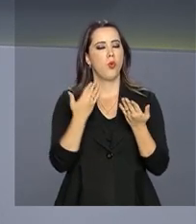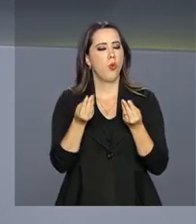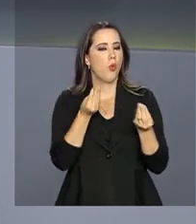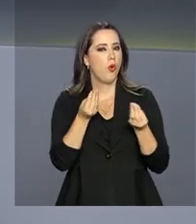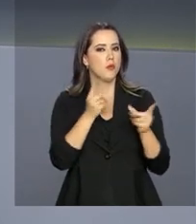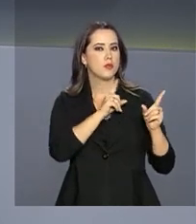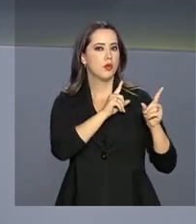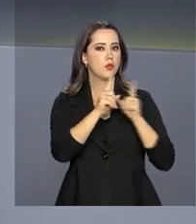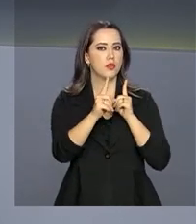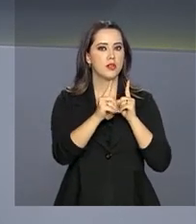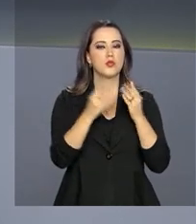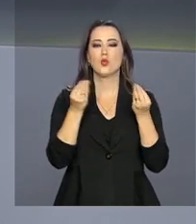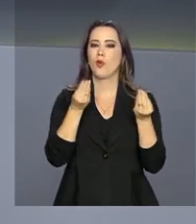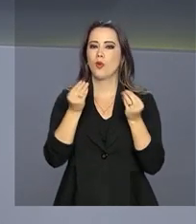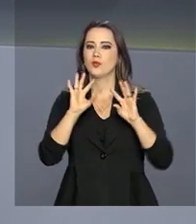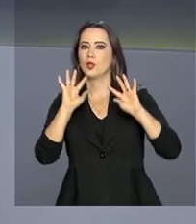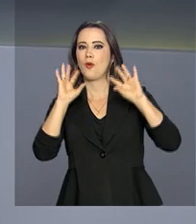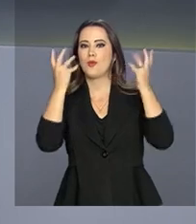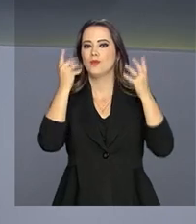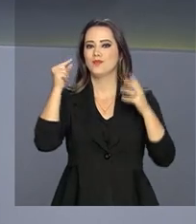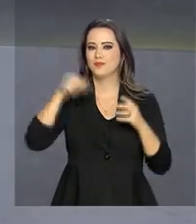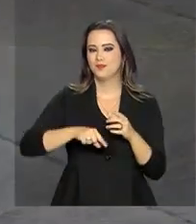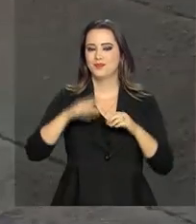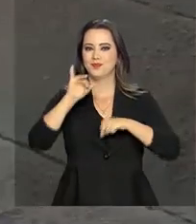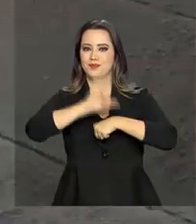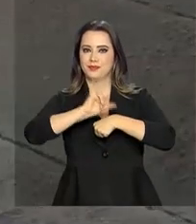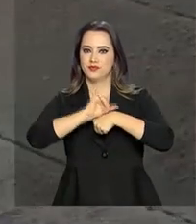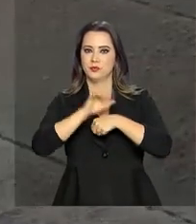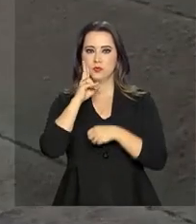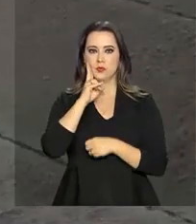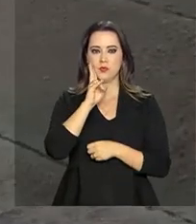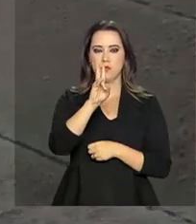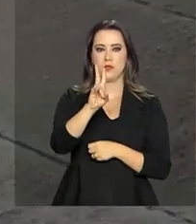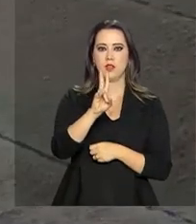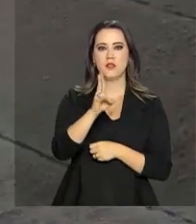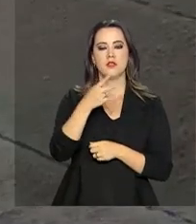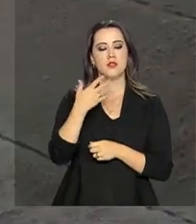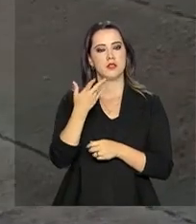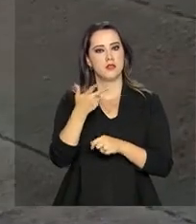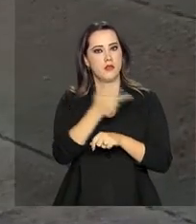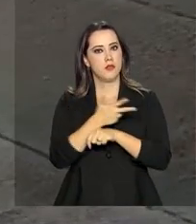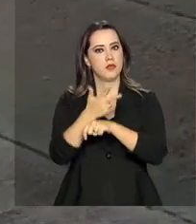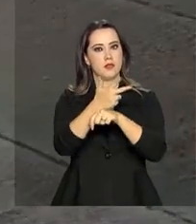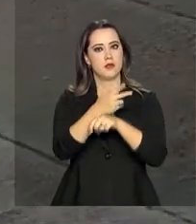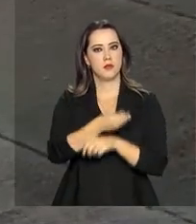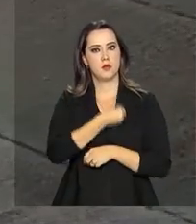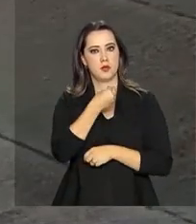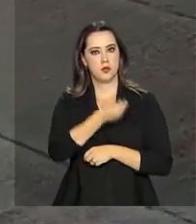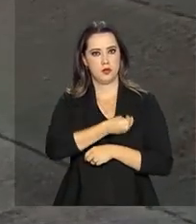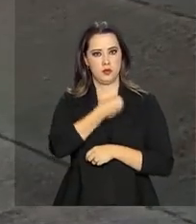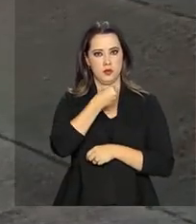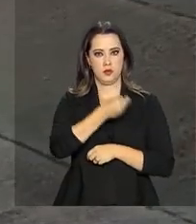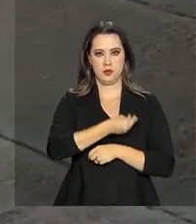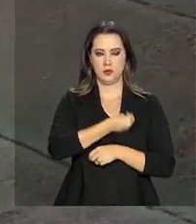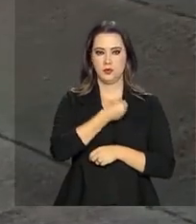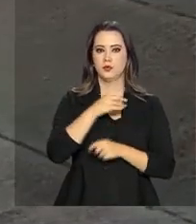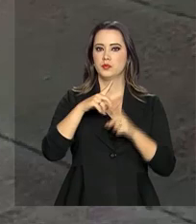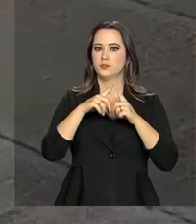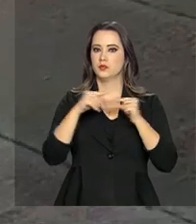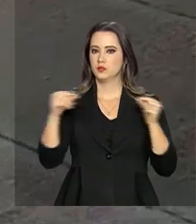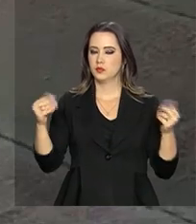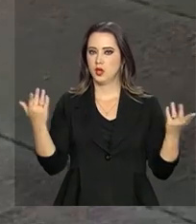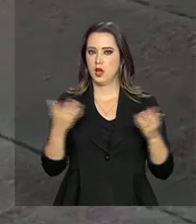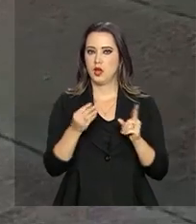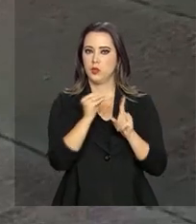trânsito eo clima aqui da capital federal você vai ver nas imagens ao vivo de brasília neste momento faz